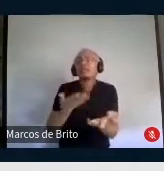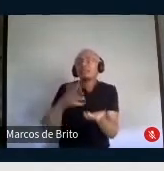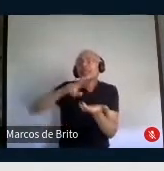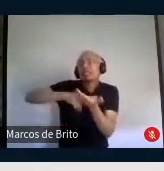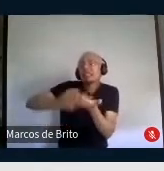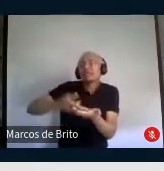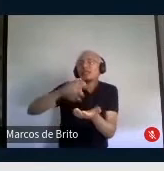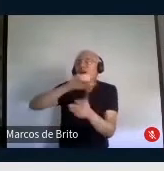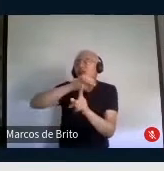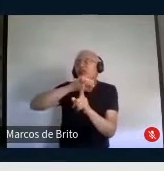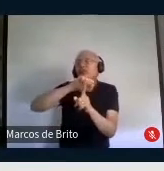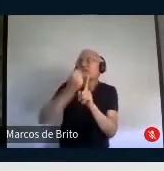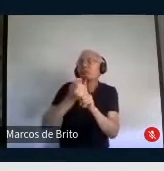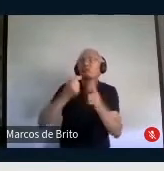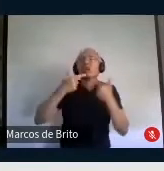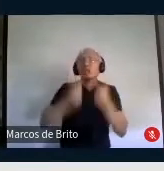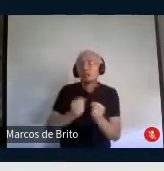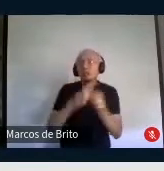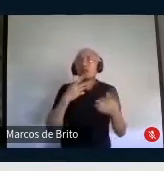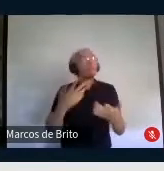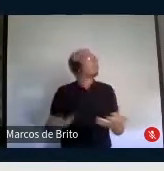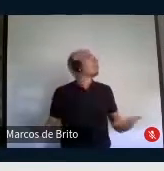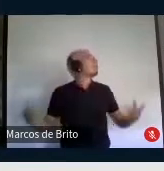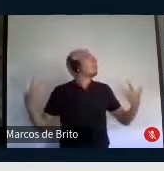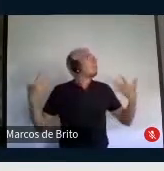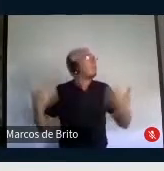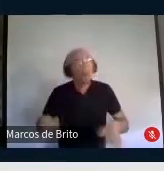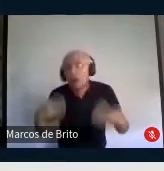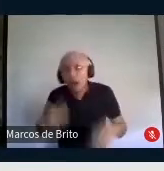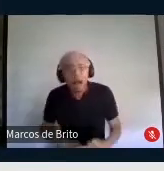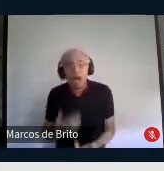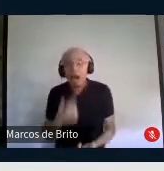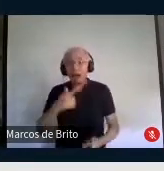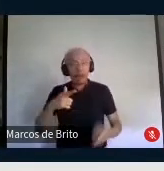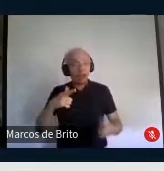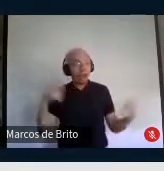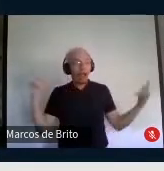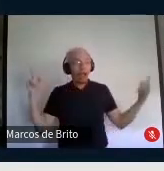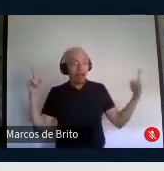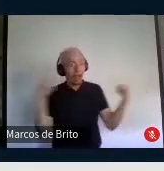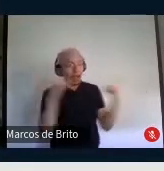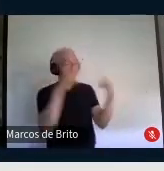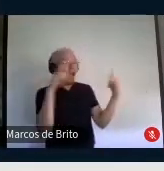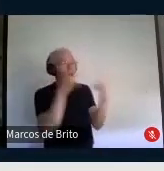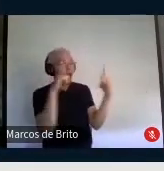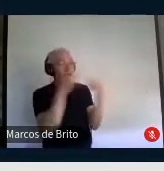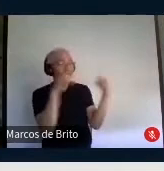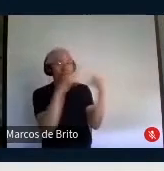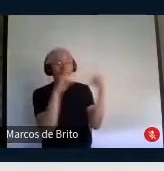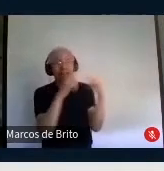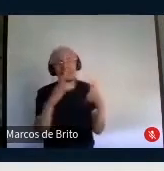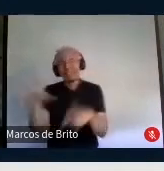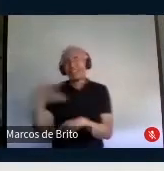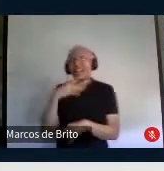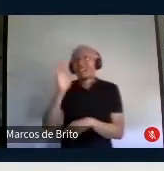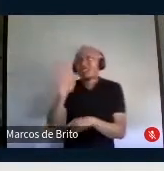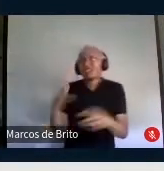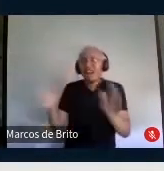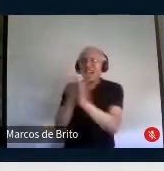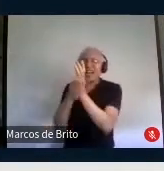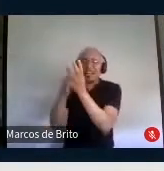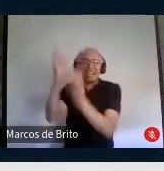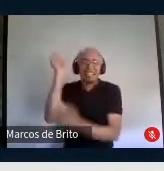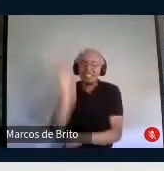sociolinguística. E foi, assim, incrível. A gente se apaixonou uma pela outra, só não vai casar, porque ela já é casada, mas...